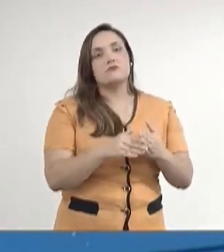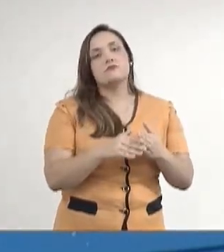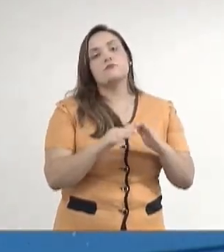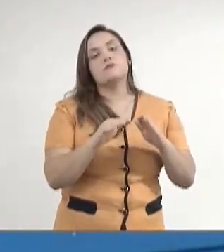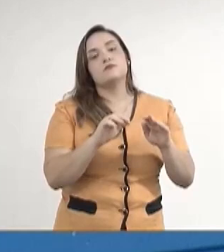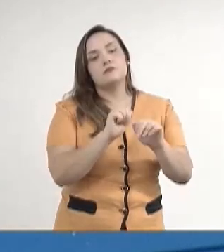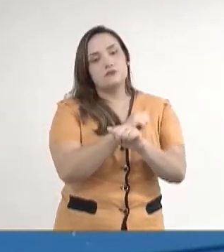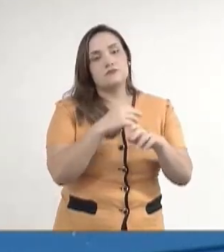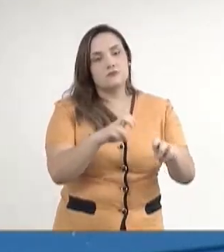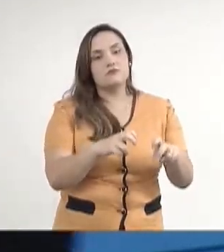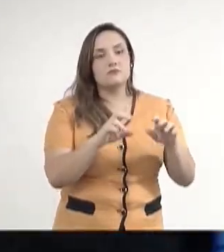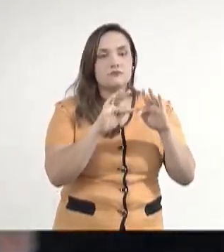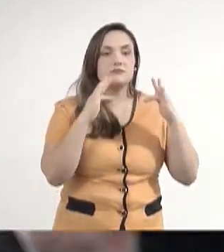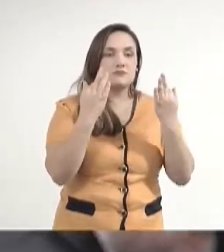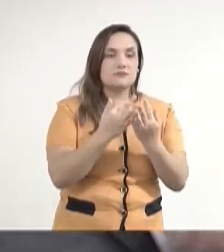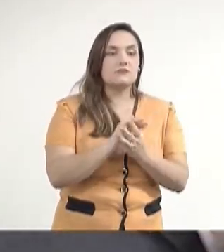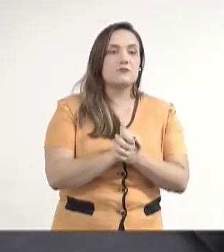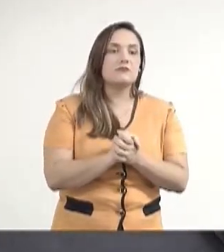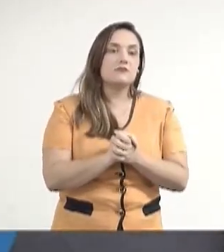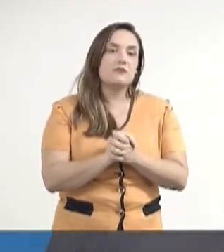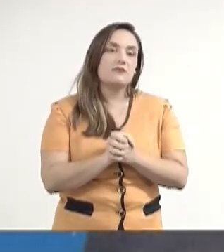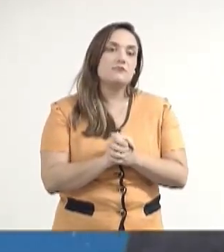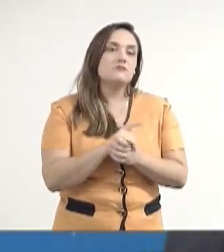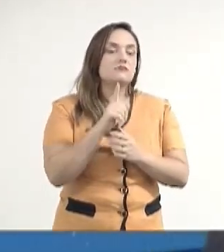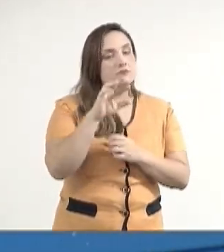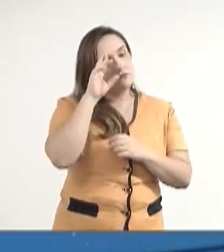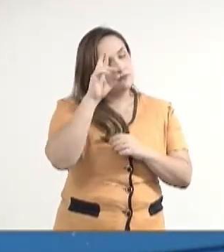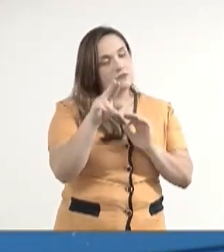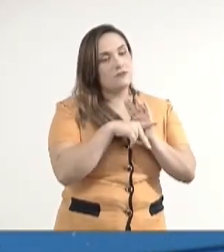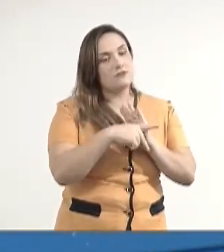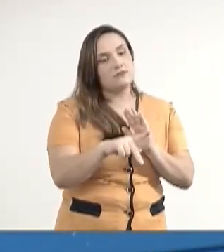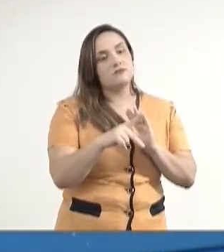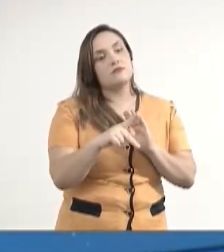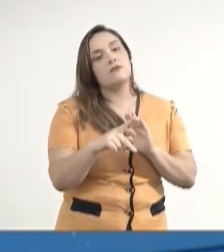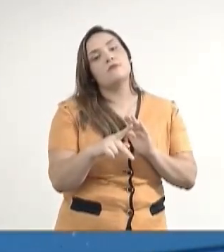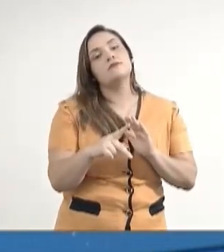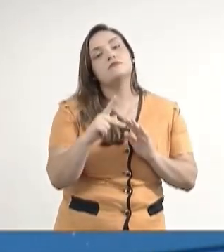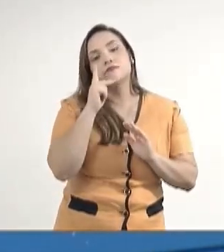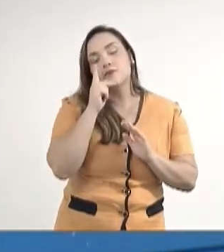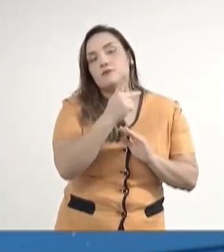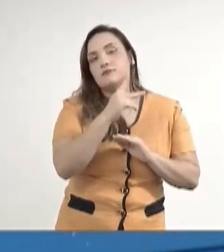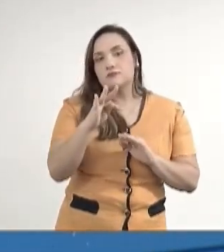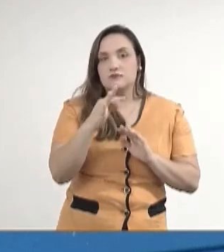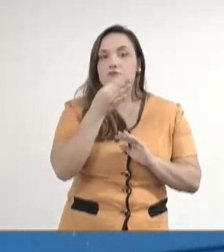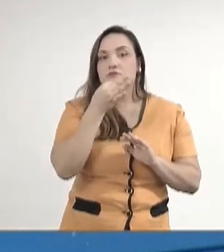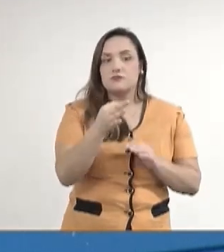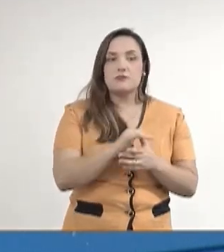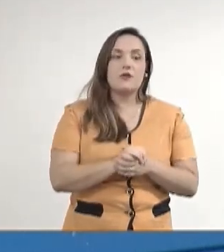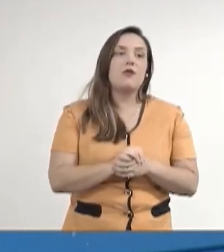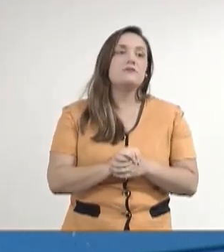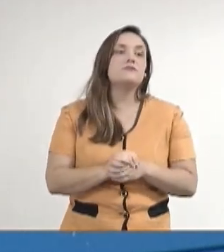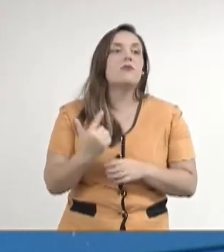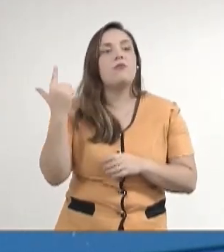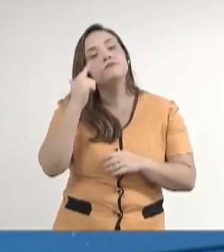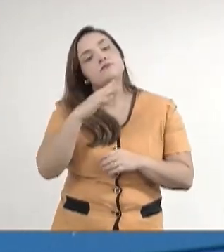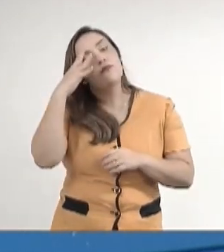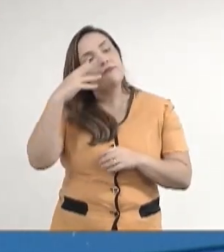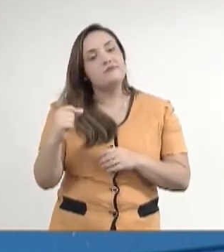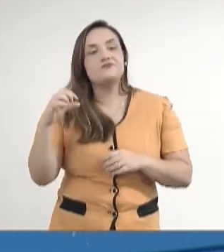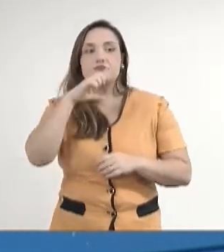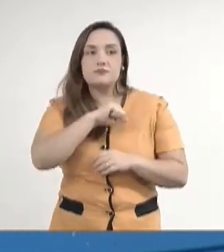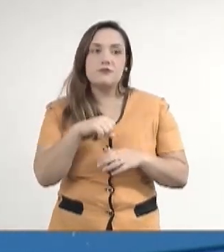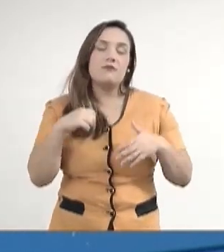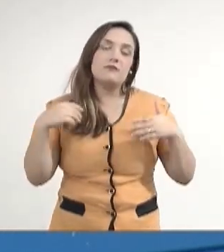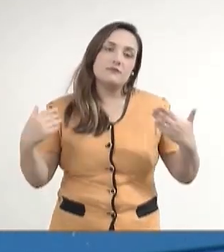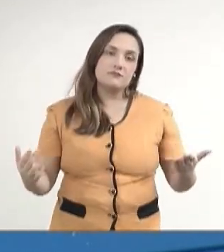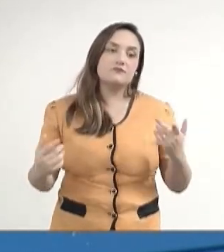inclusive, comandada por uma indicação da bancada do PT, aqui da nossa Assembleia, para que possa viabilizar esse estudo